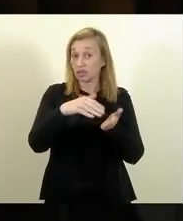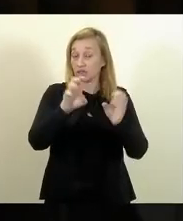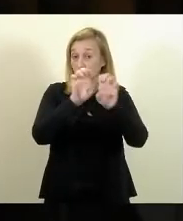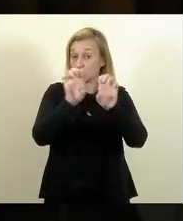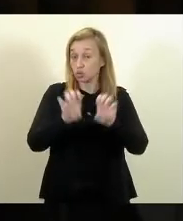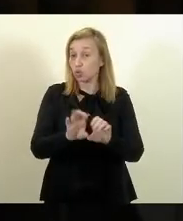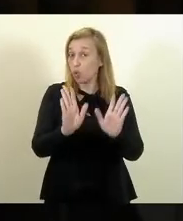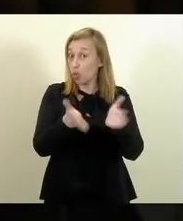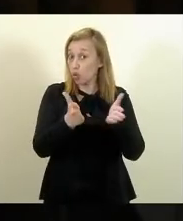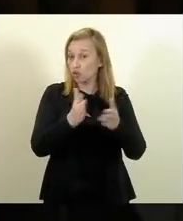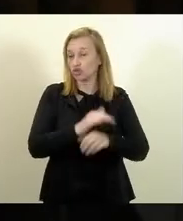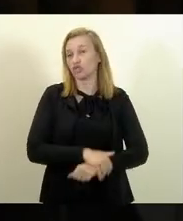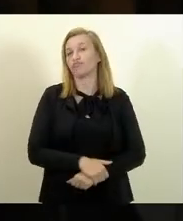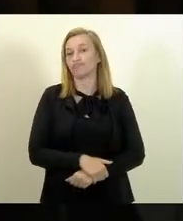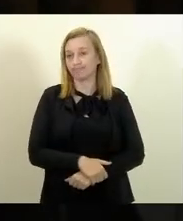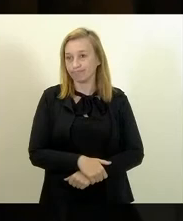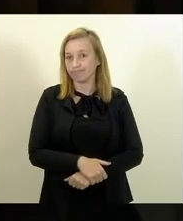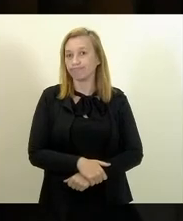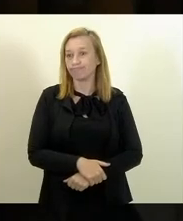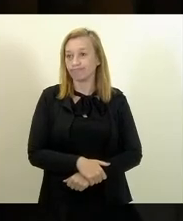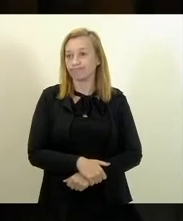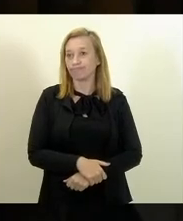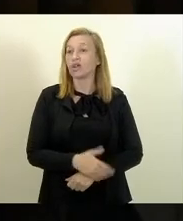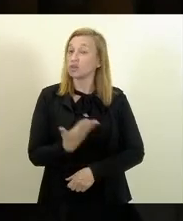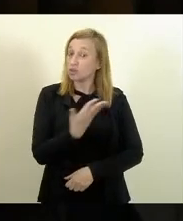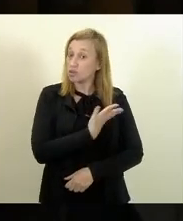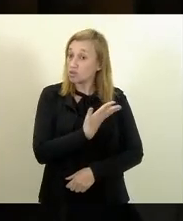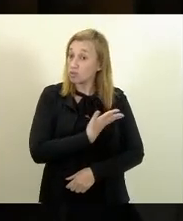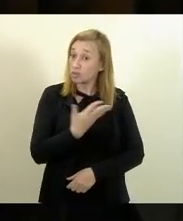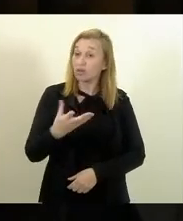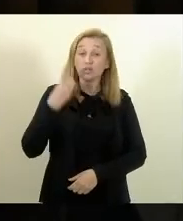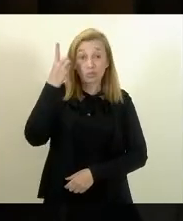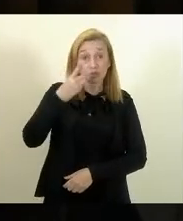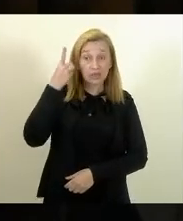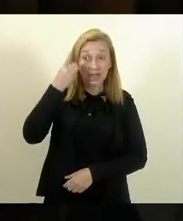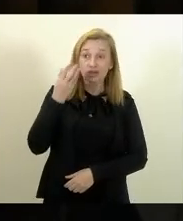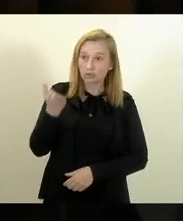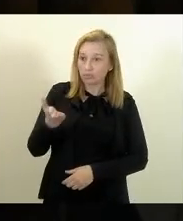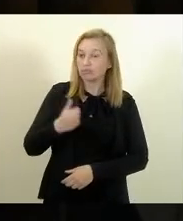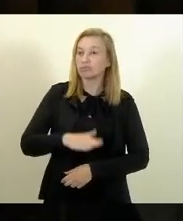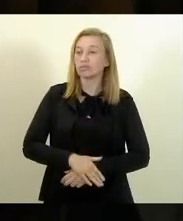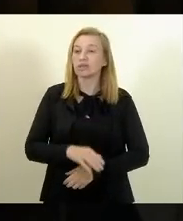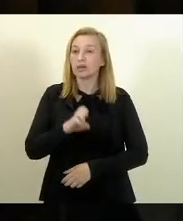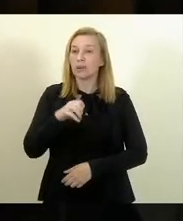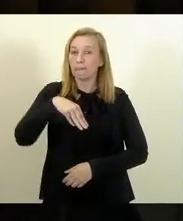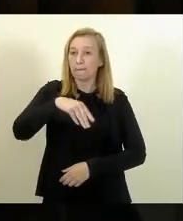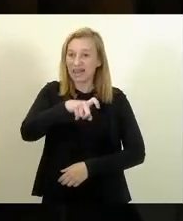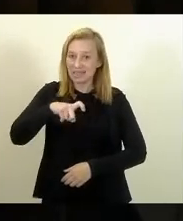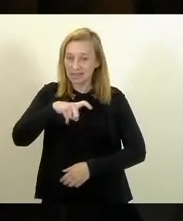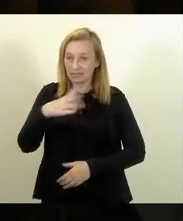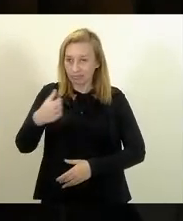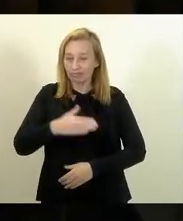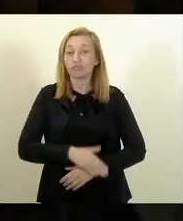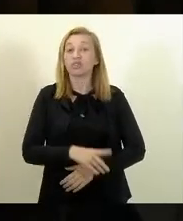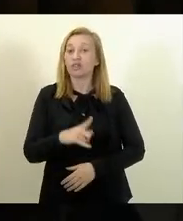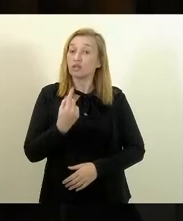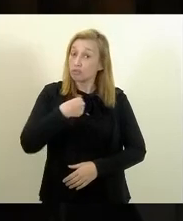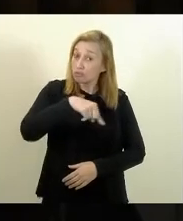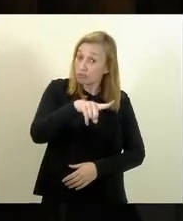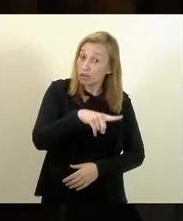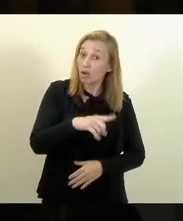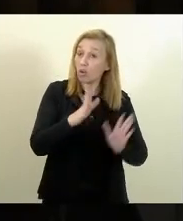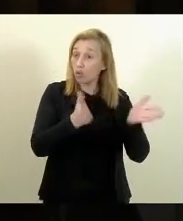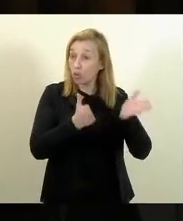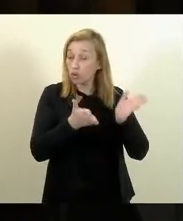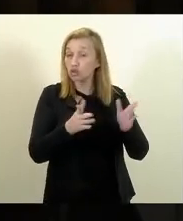hoje sob a titularidade do nosso colega deputado licenciado Maxi Lemos, e eu estive lá hoje, e